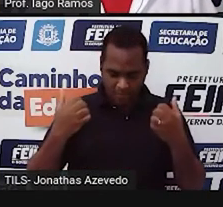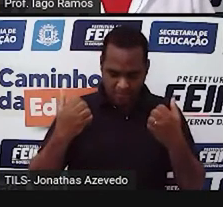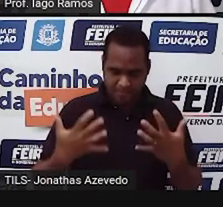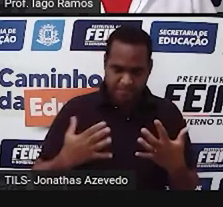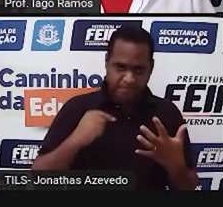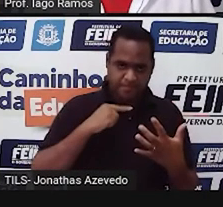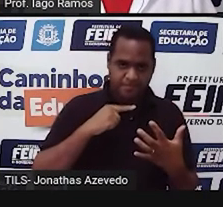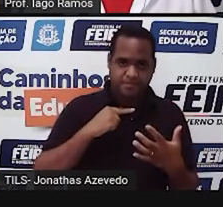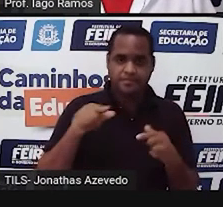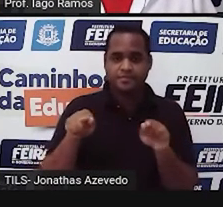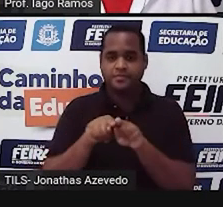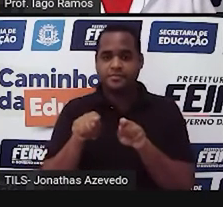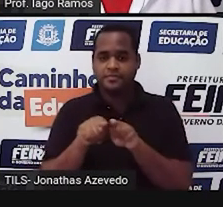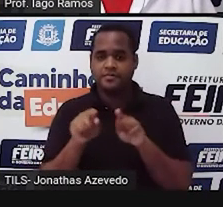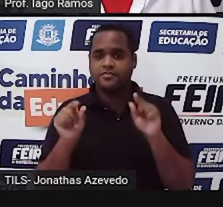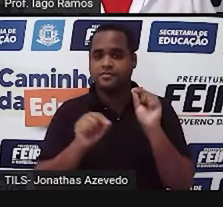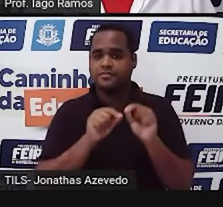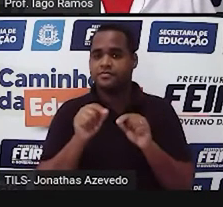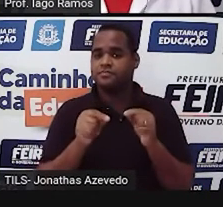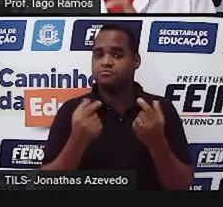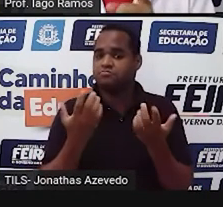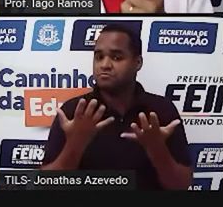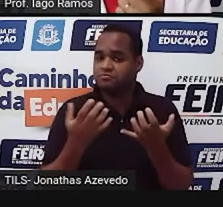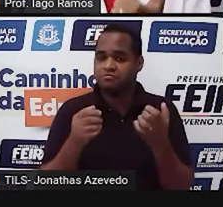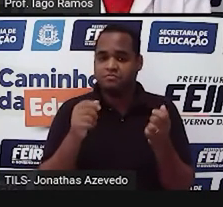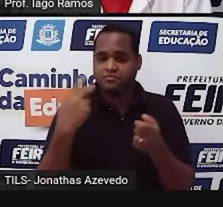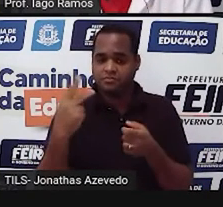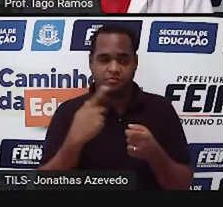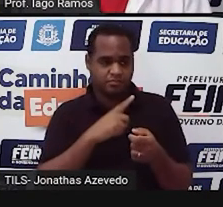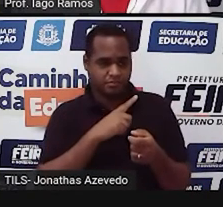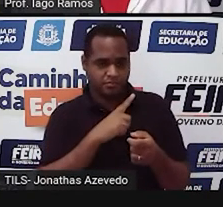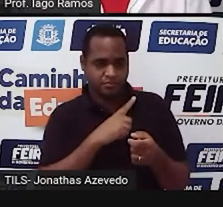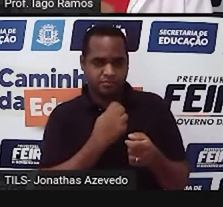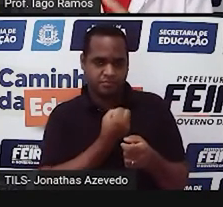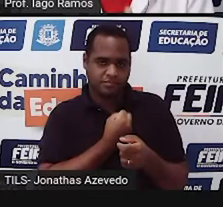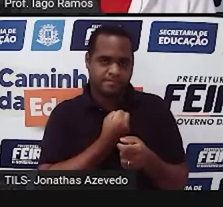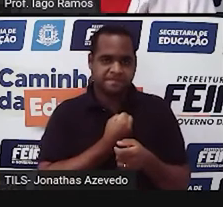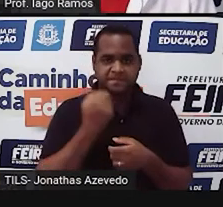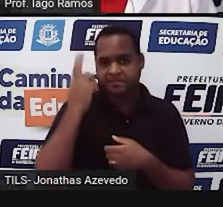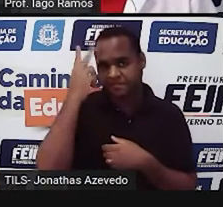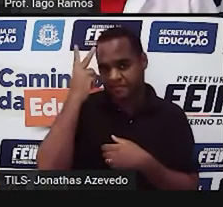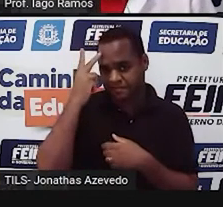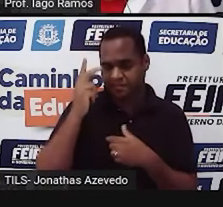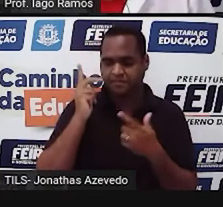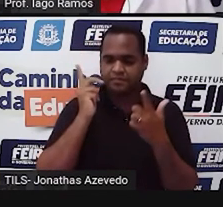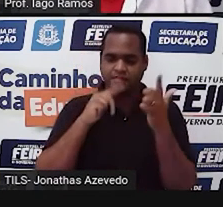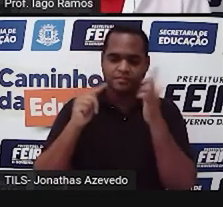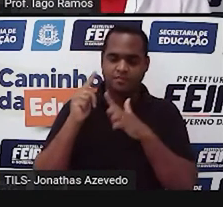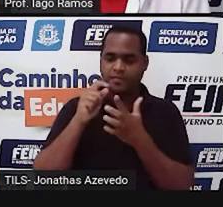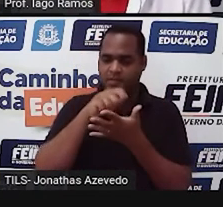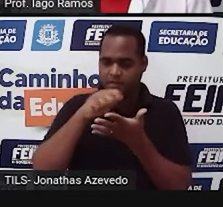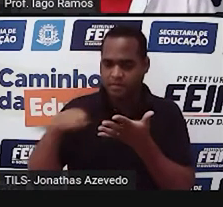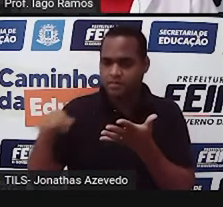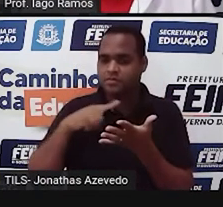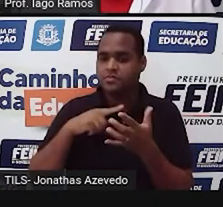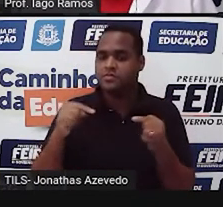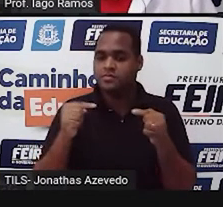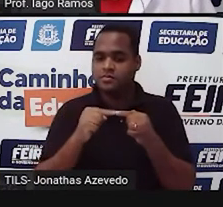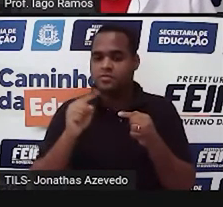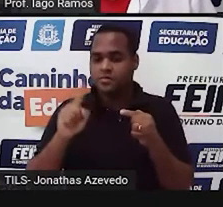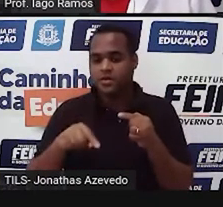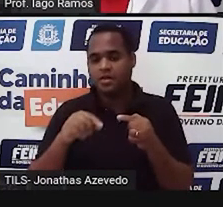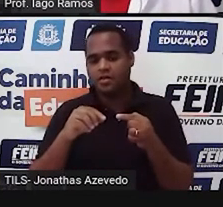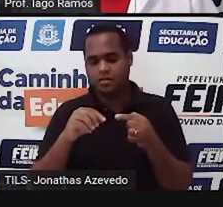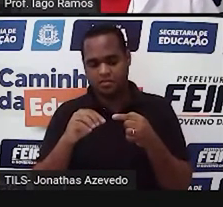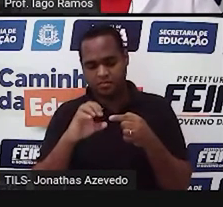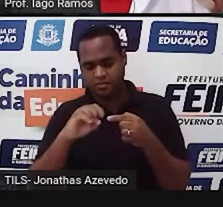e também O que é um número natural você consegue escrever na forma de um número